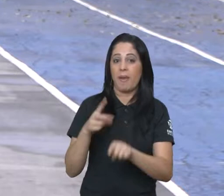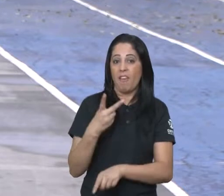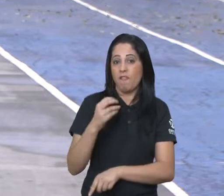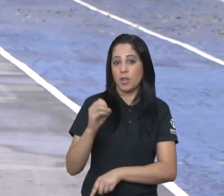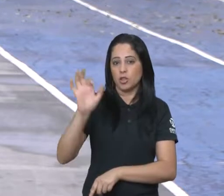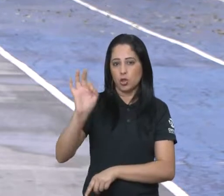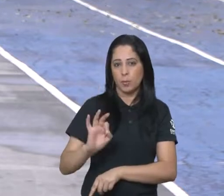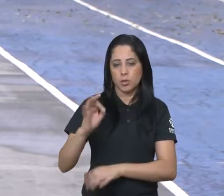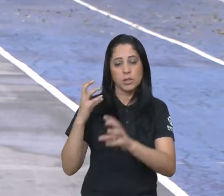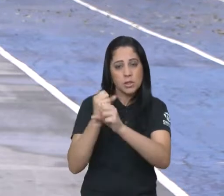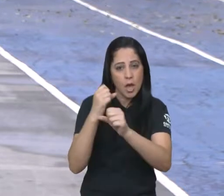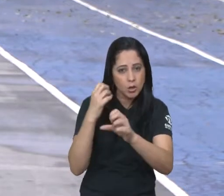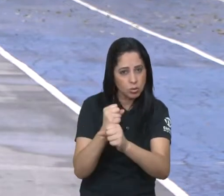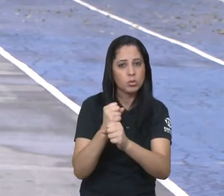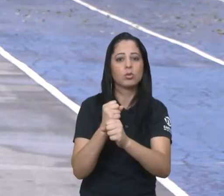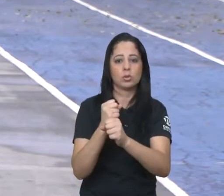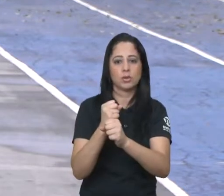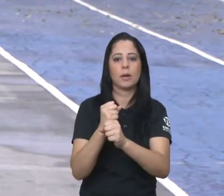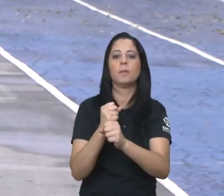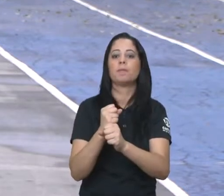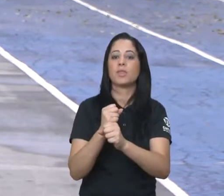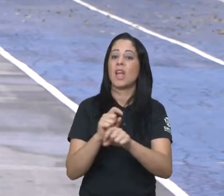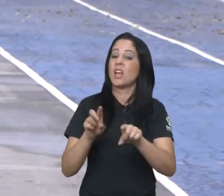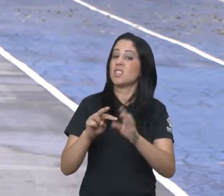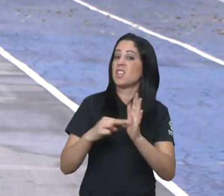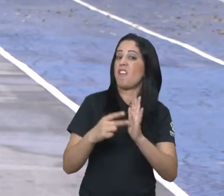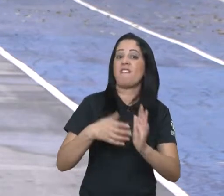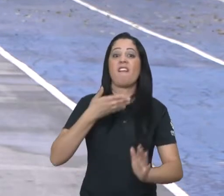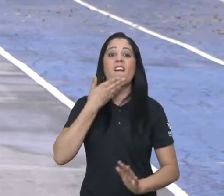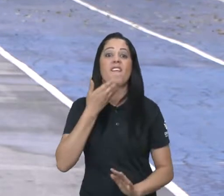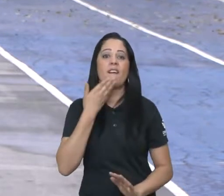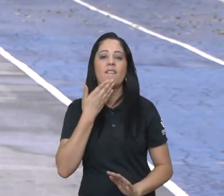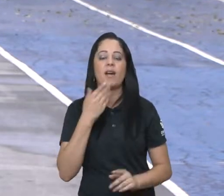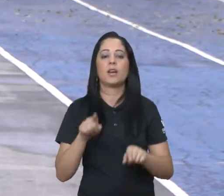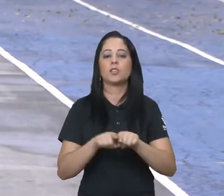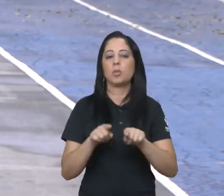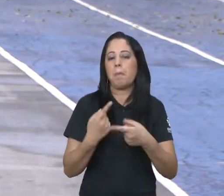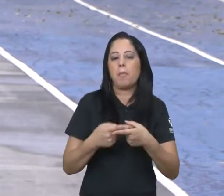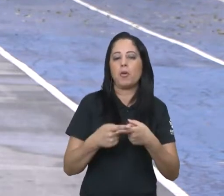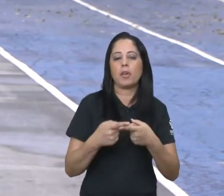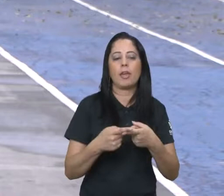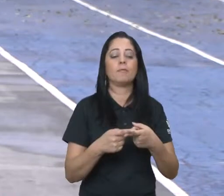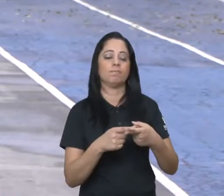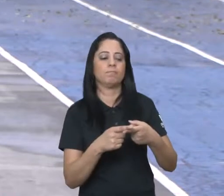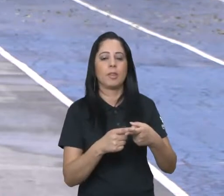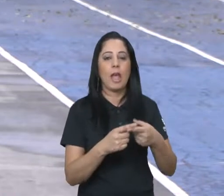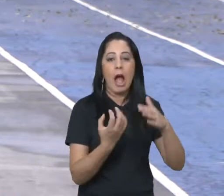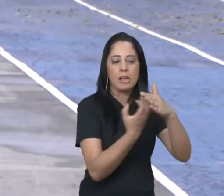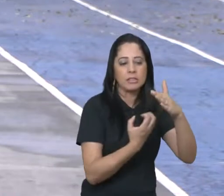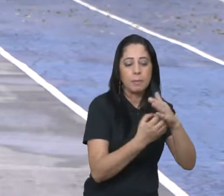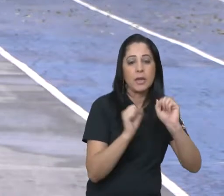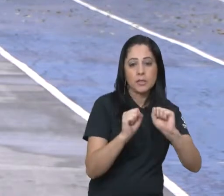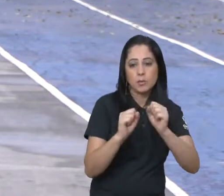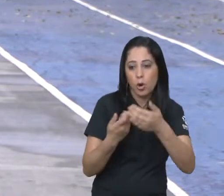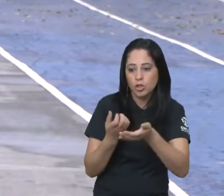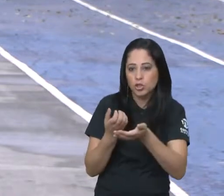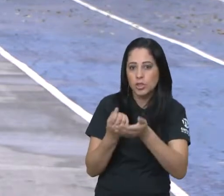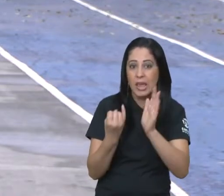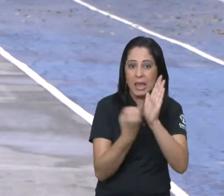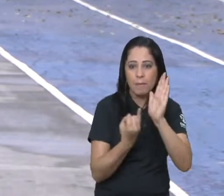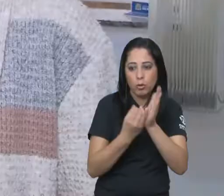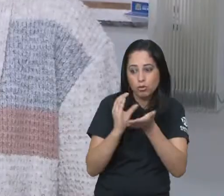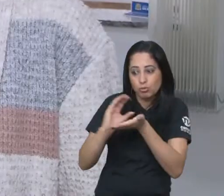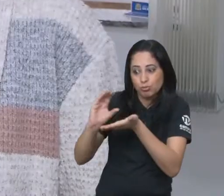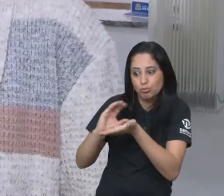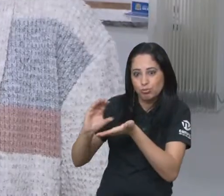de uma contrapartida de 20% do valor total investido. Facilidades criadas para atrair cada vez mais